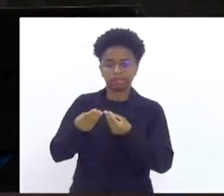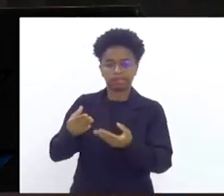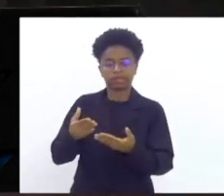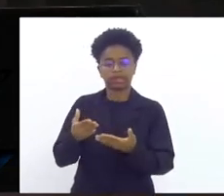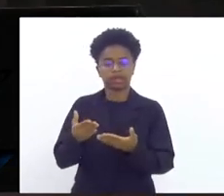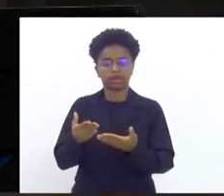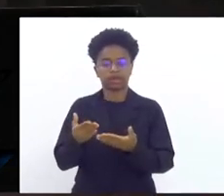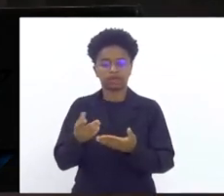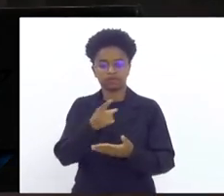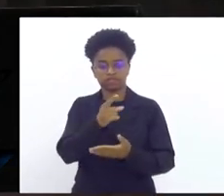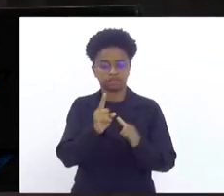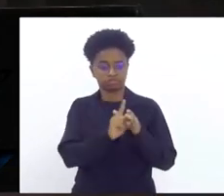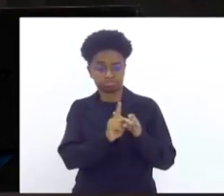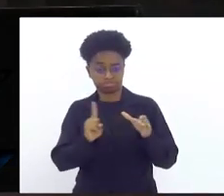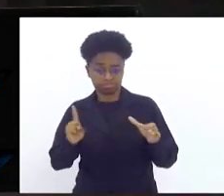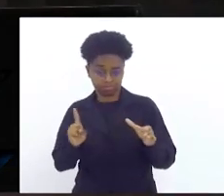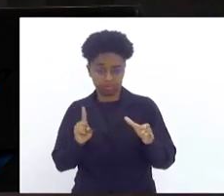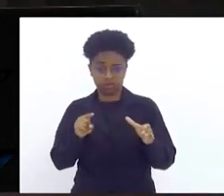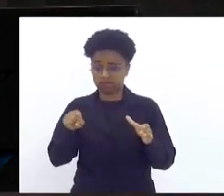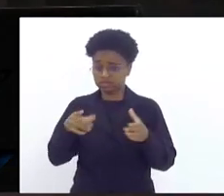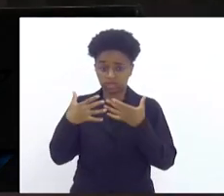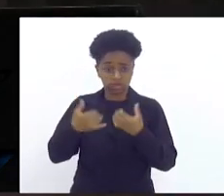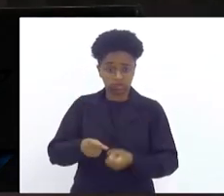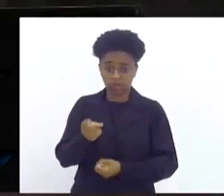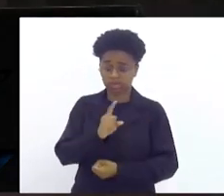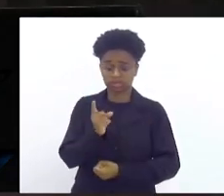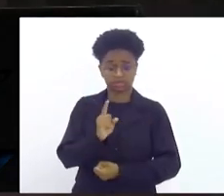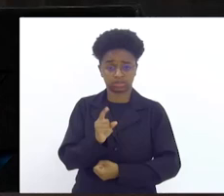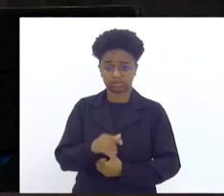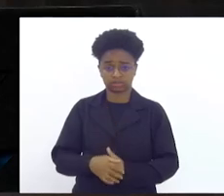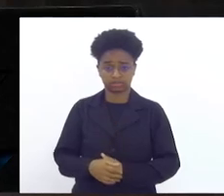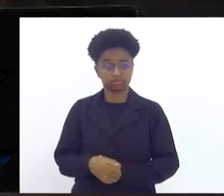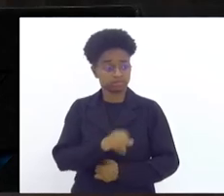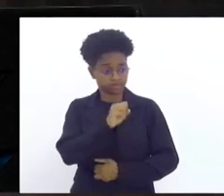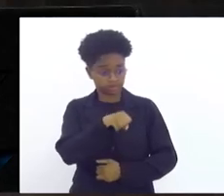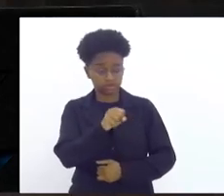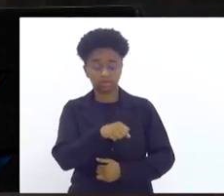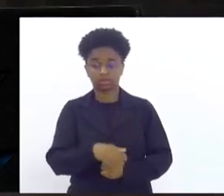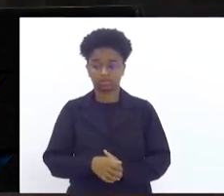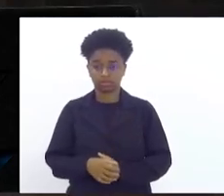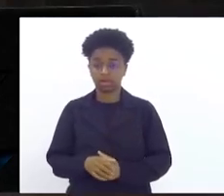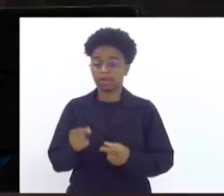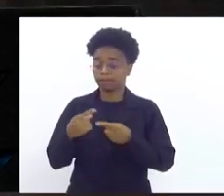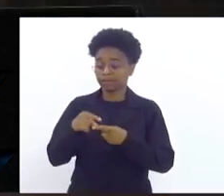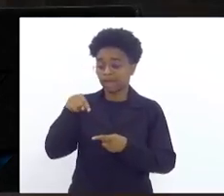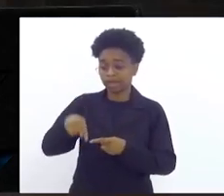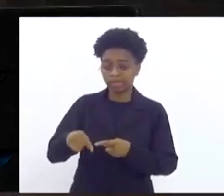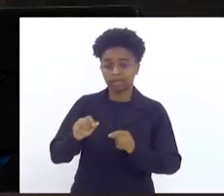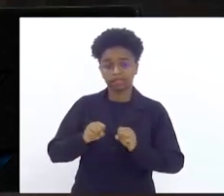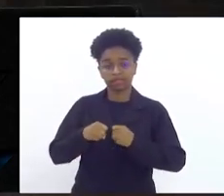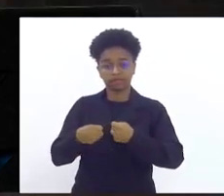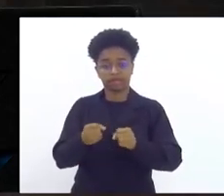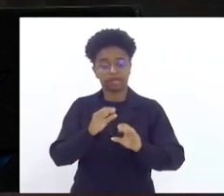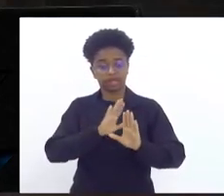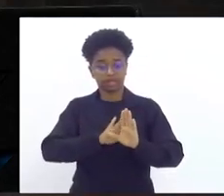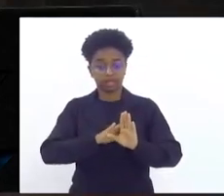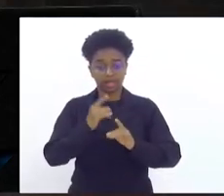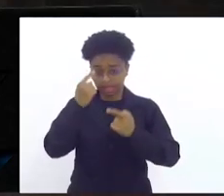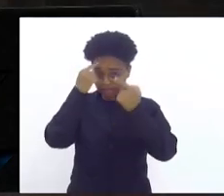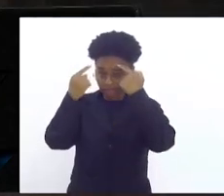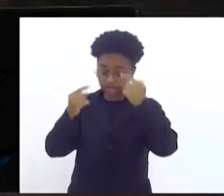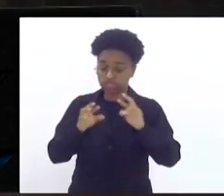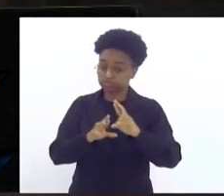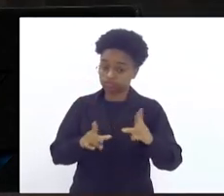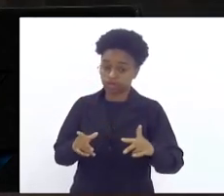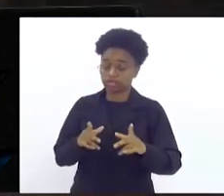se exclua desse Batman não aceitará esses carrinhos sim porque nós não estamos aqui para defender ideias diferentes do partido